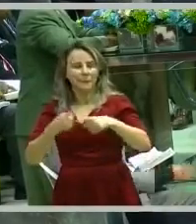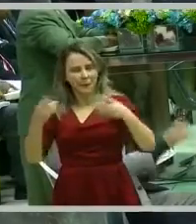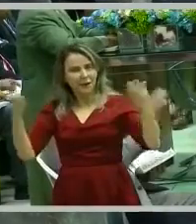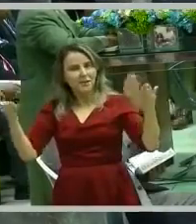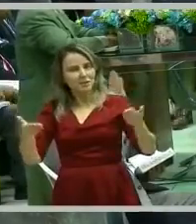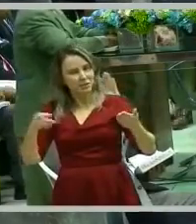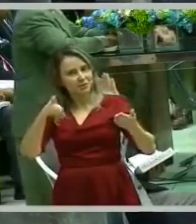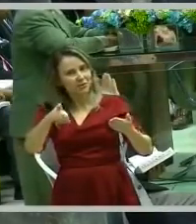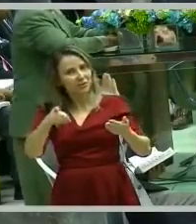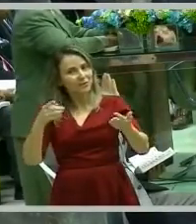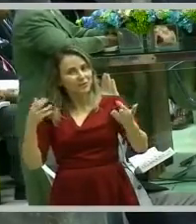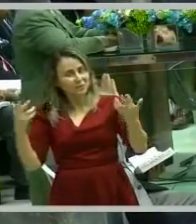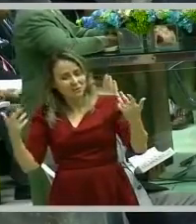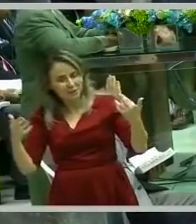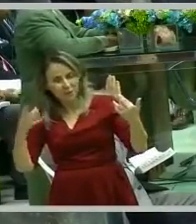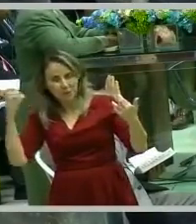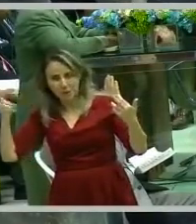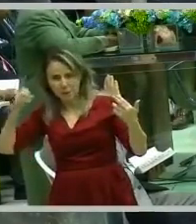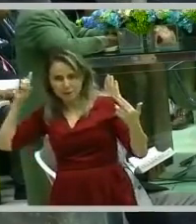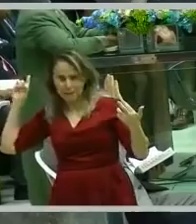bicho não vai lhe desanimar.